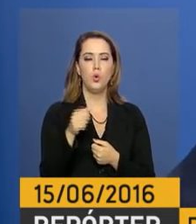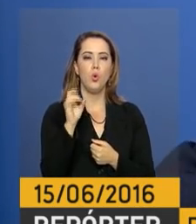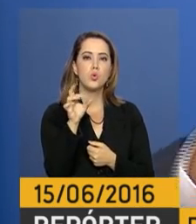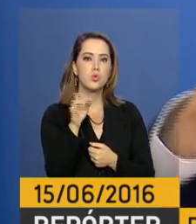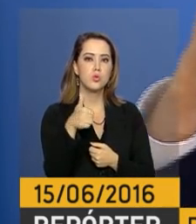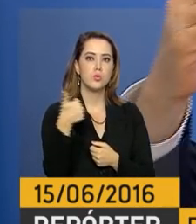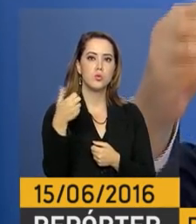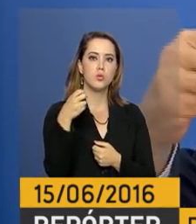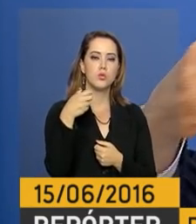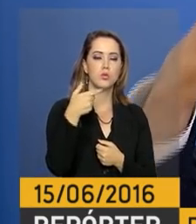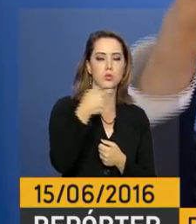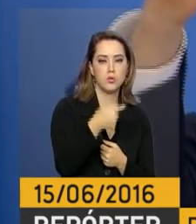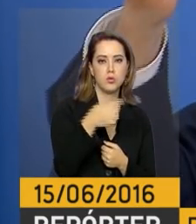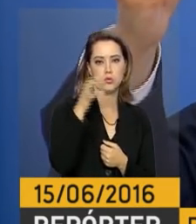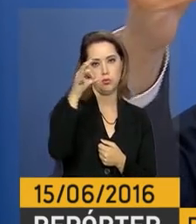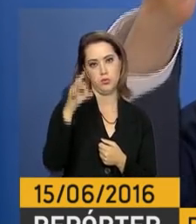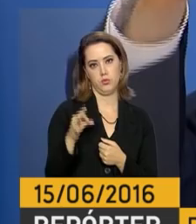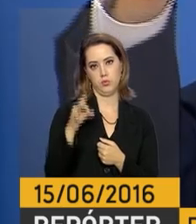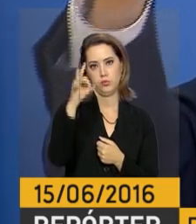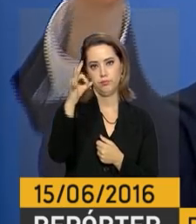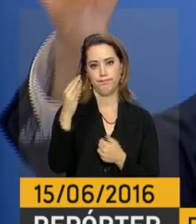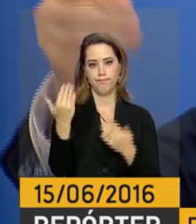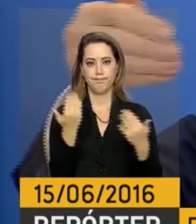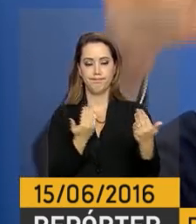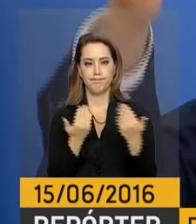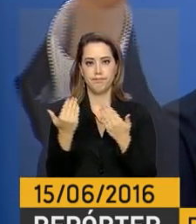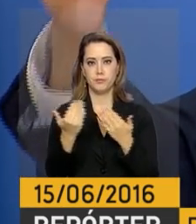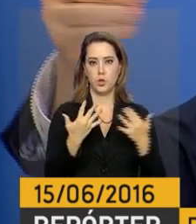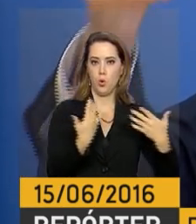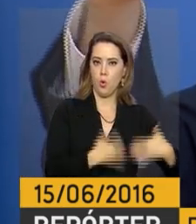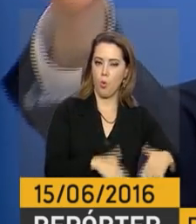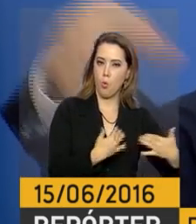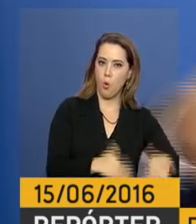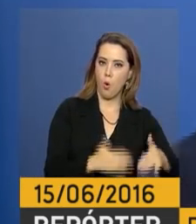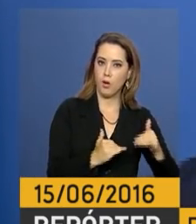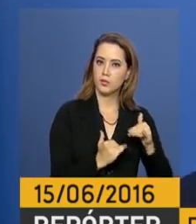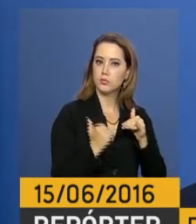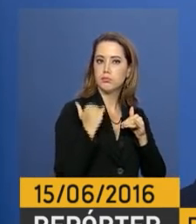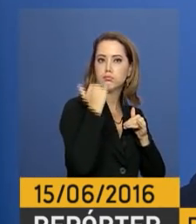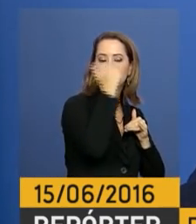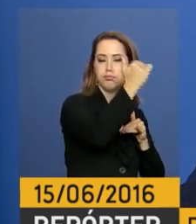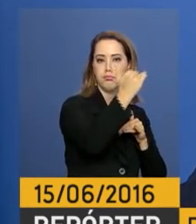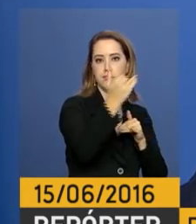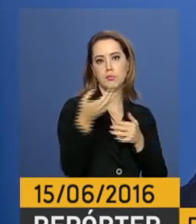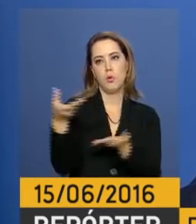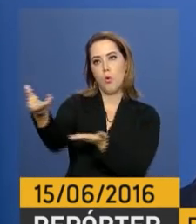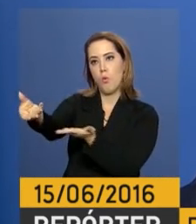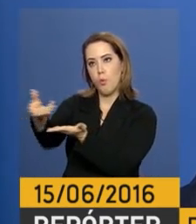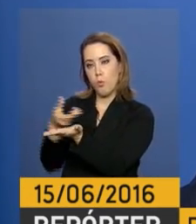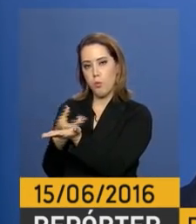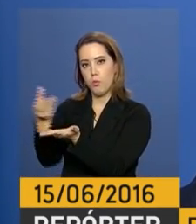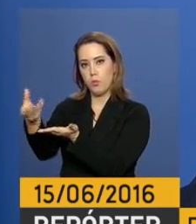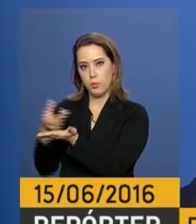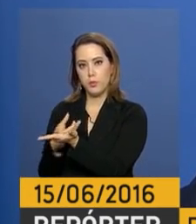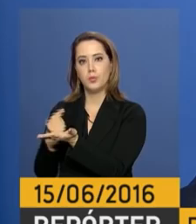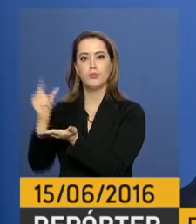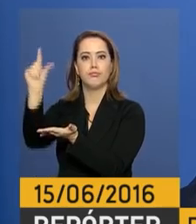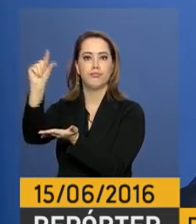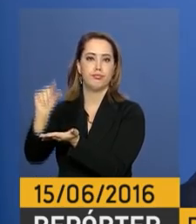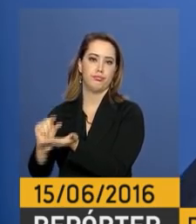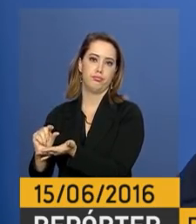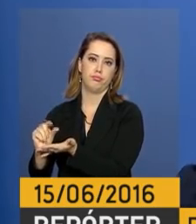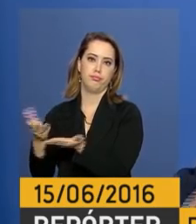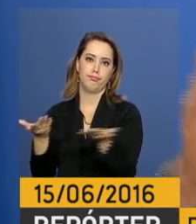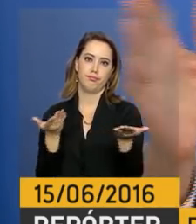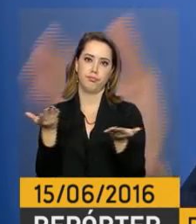maior que vai eh sendo financiado através da emissão cada vez maior de